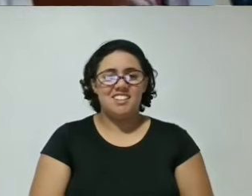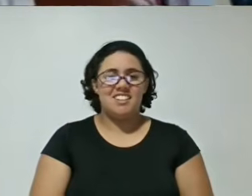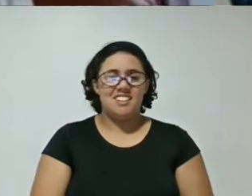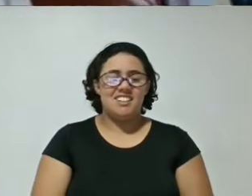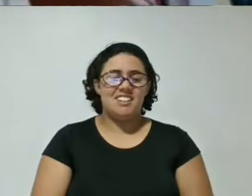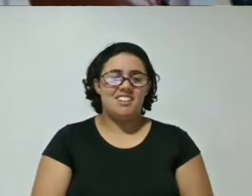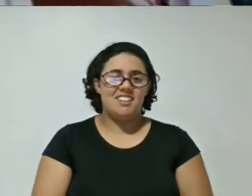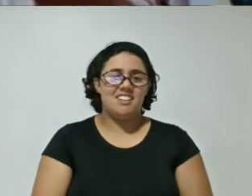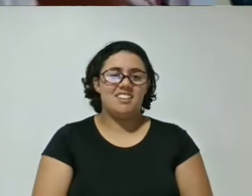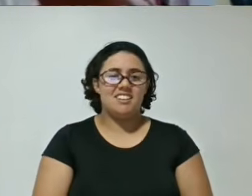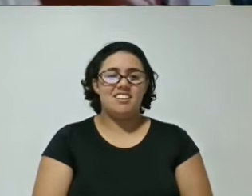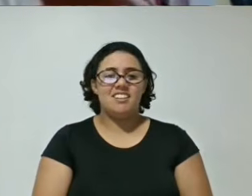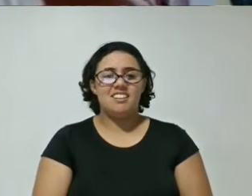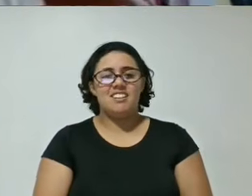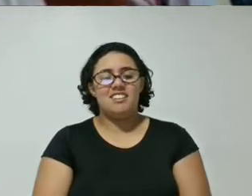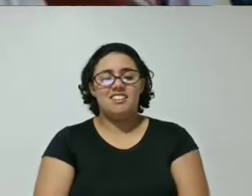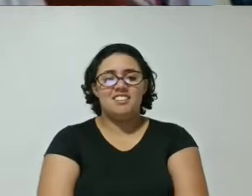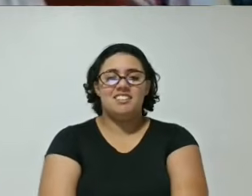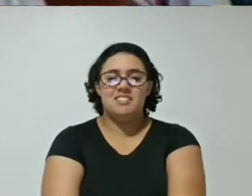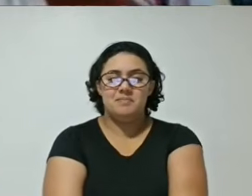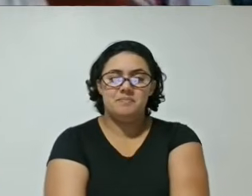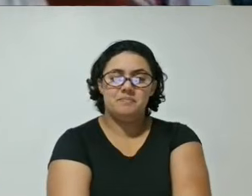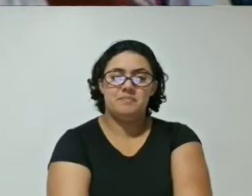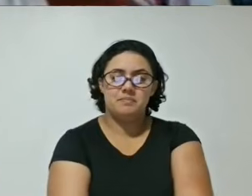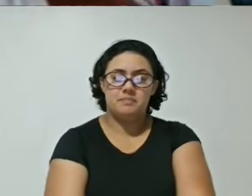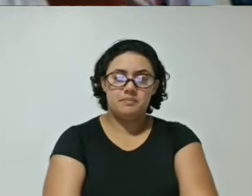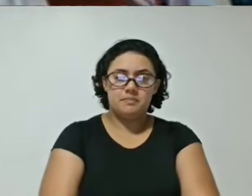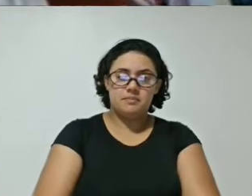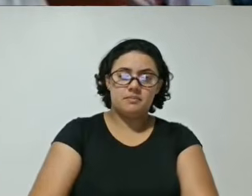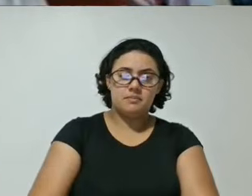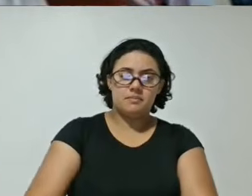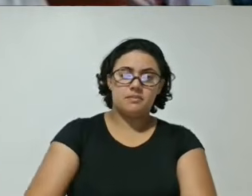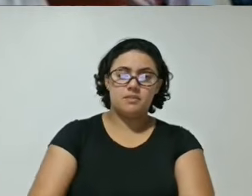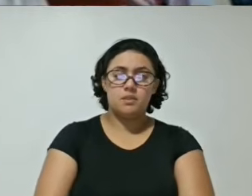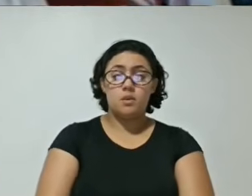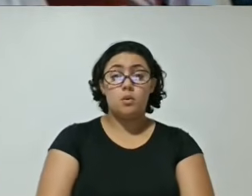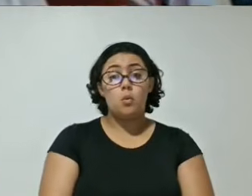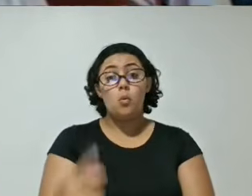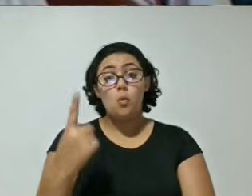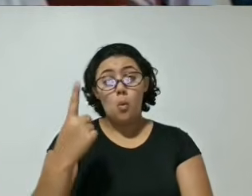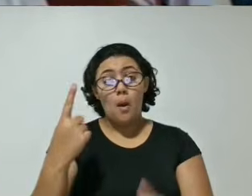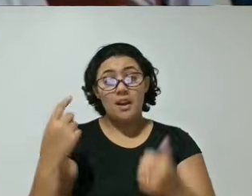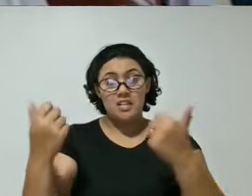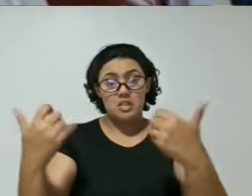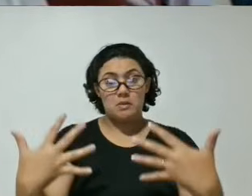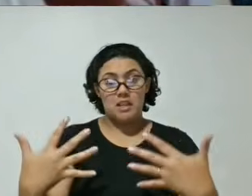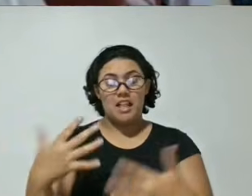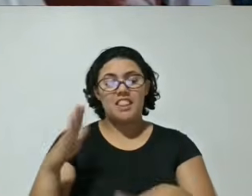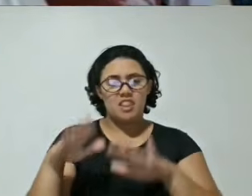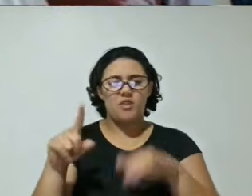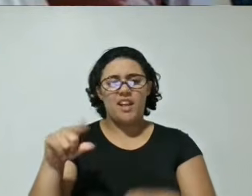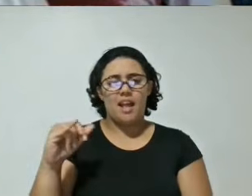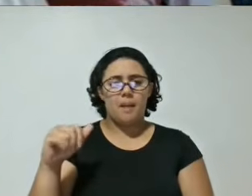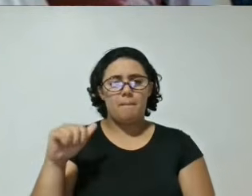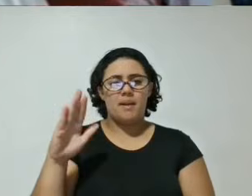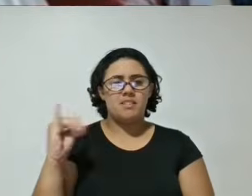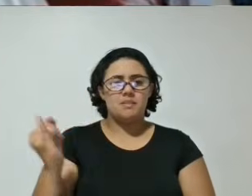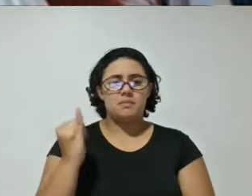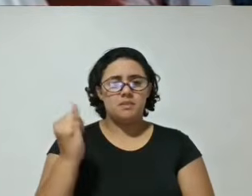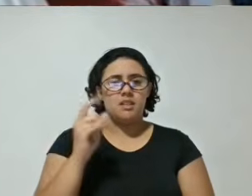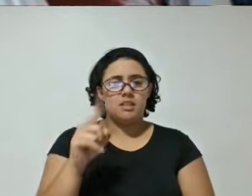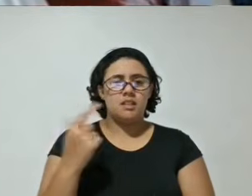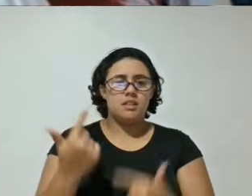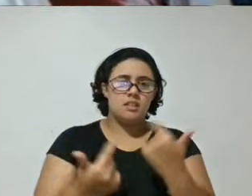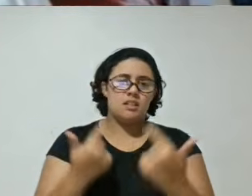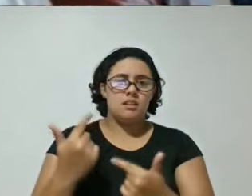Vou elencar uma que eu acho que talvez seja a mais importante, que de um trabalho que a gente